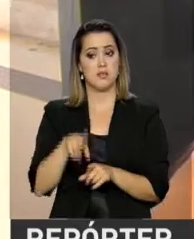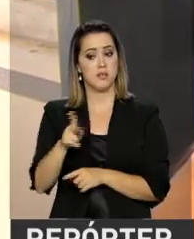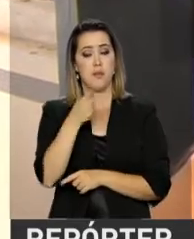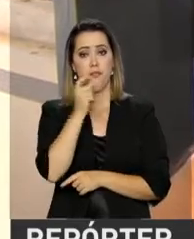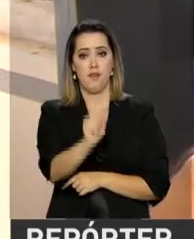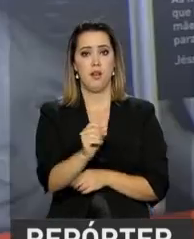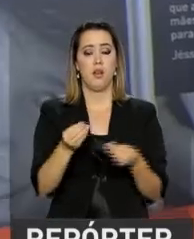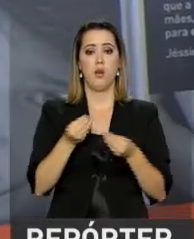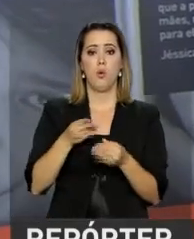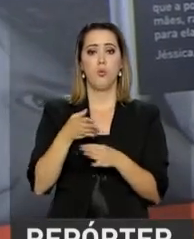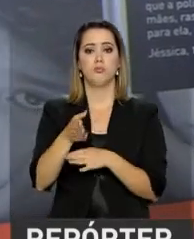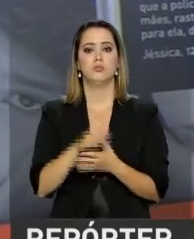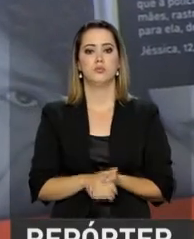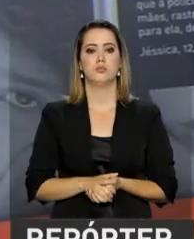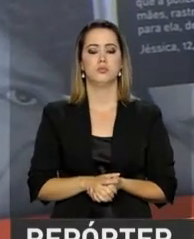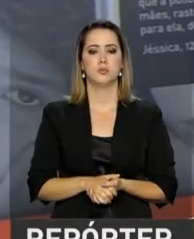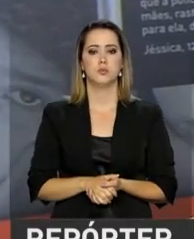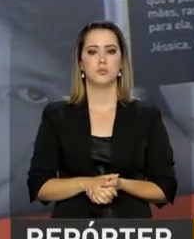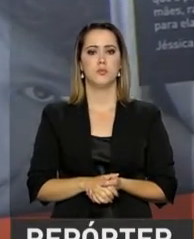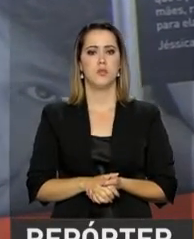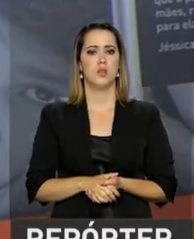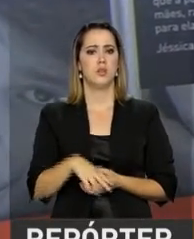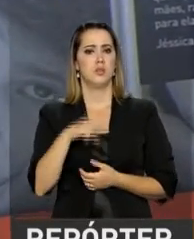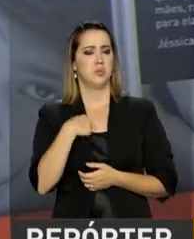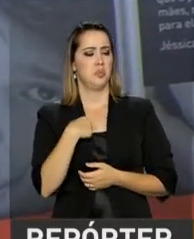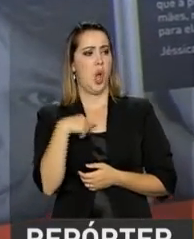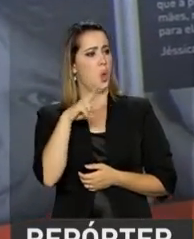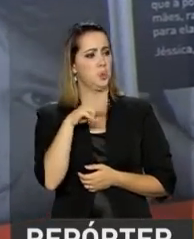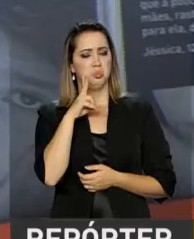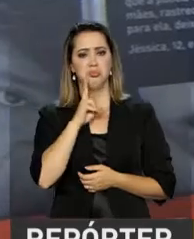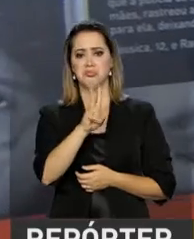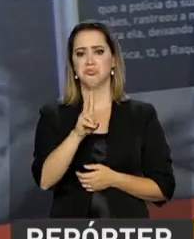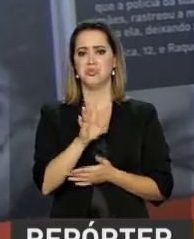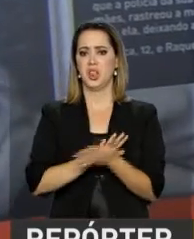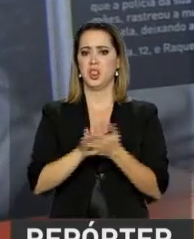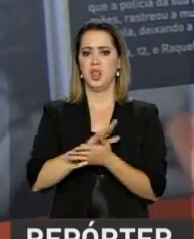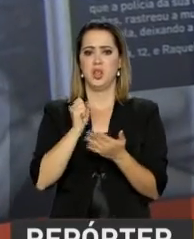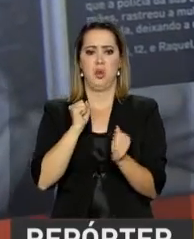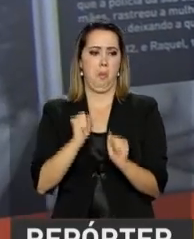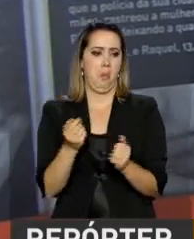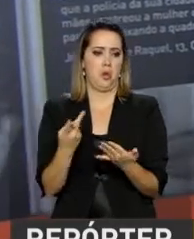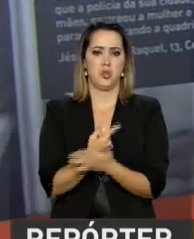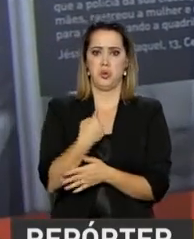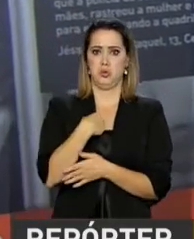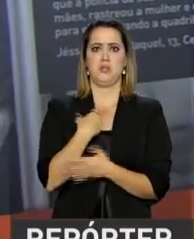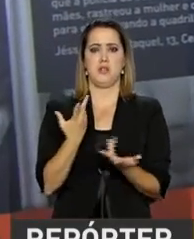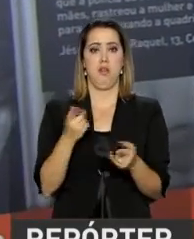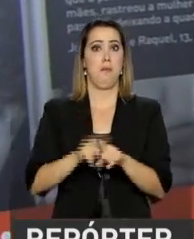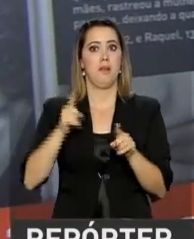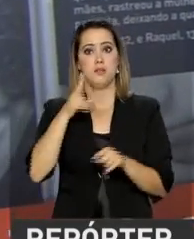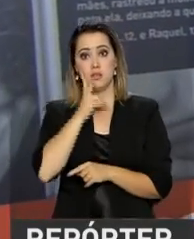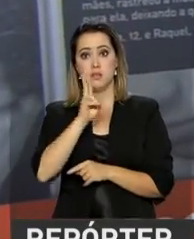número de telefone do num cano nunca me importei sabe a gente é cilada pode acontecer mais como aconteceu com ela